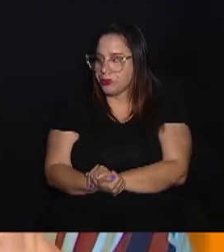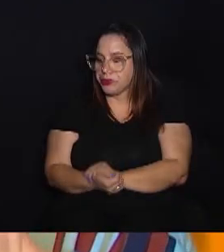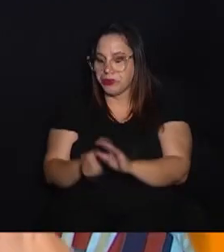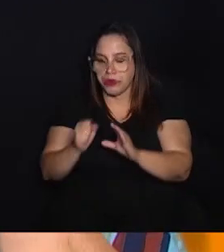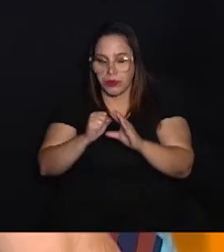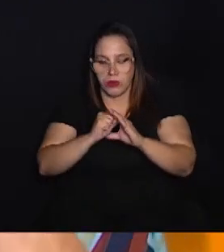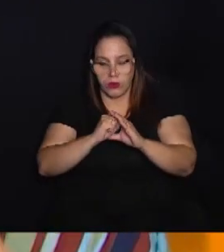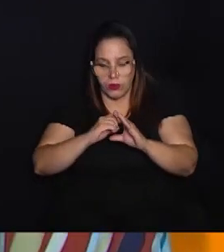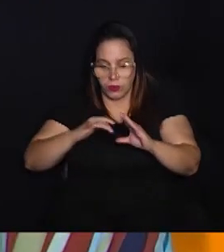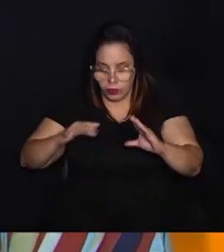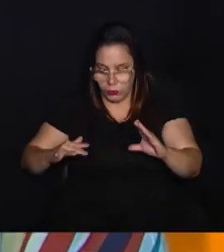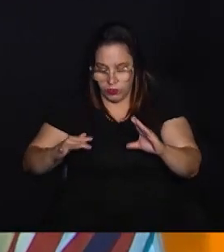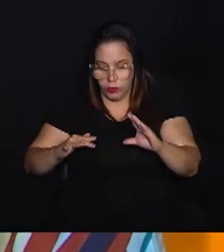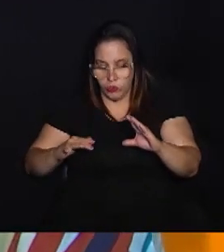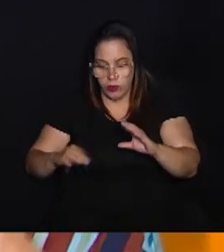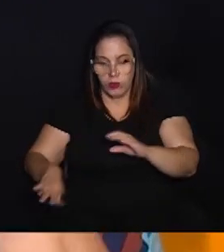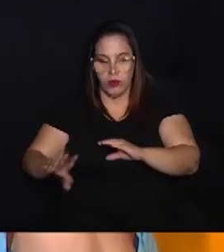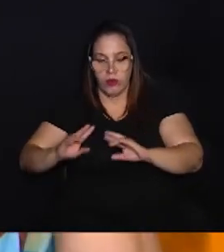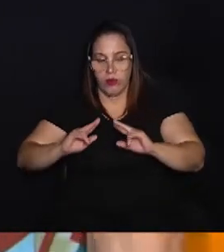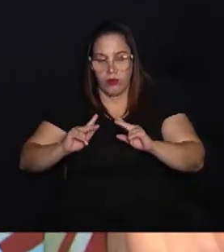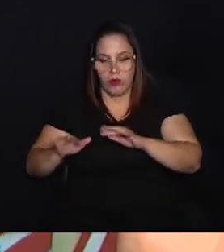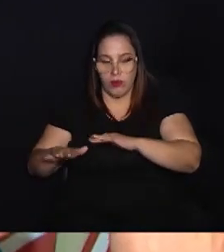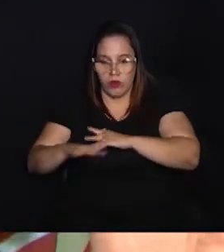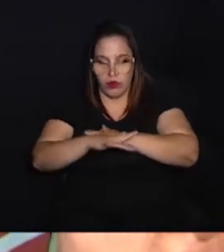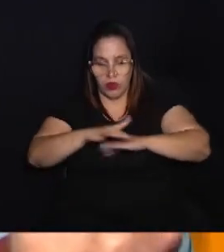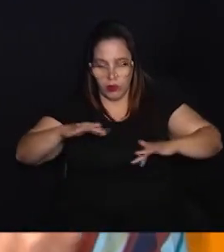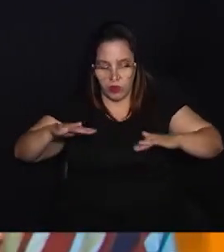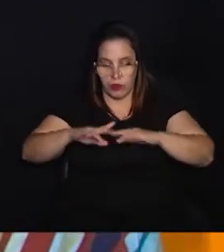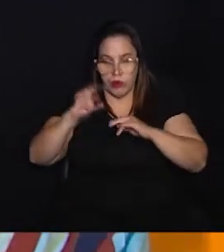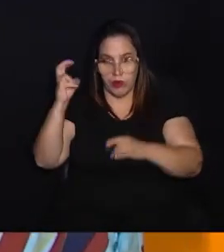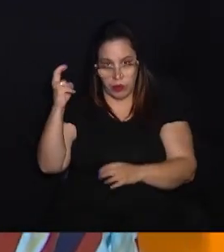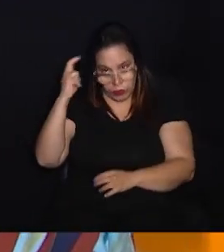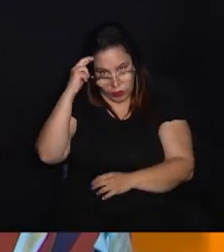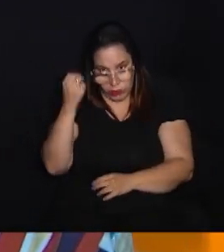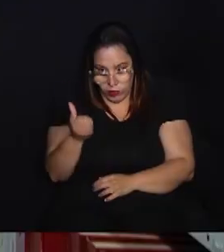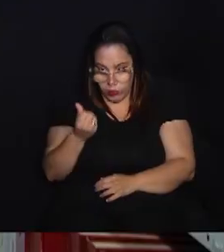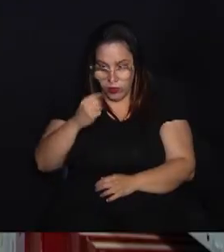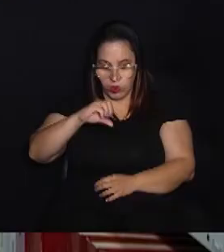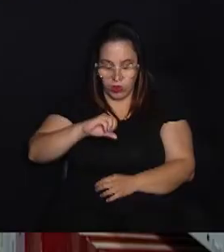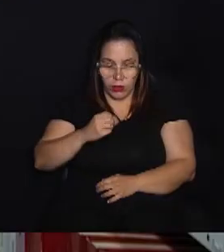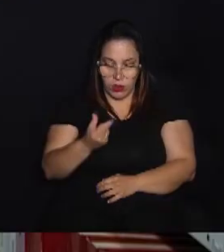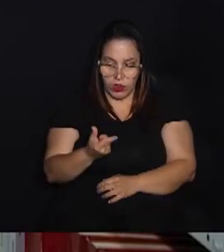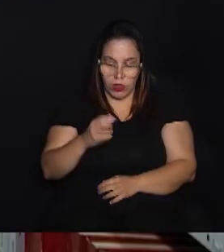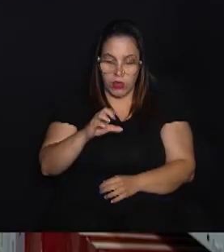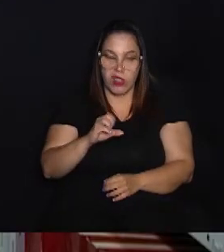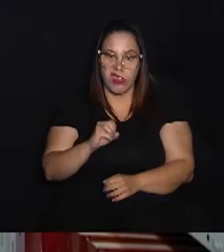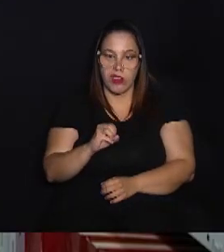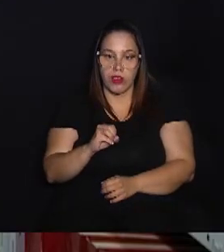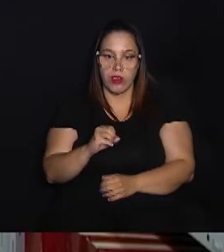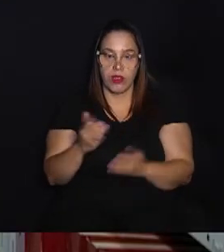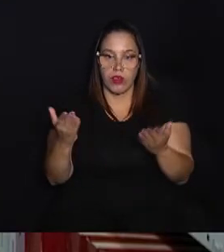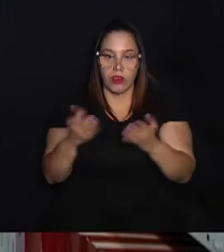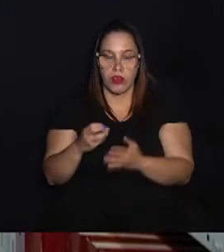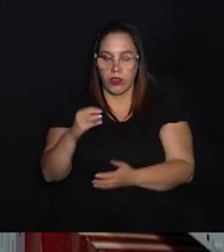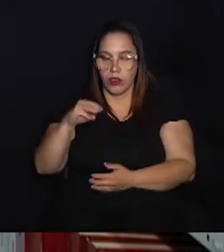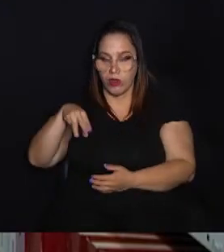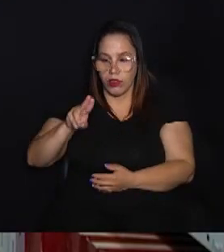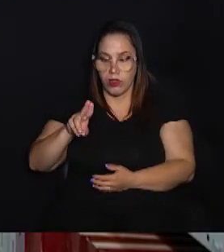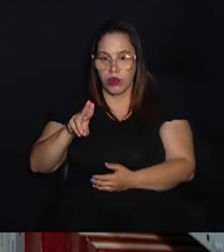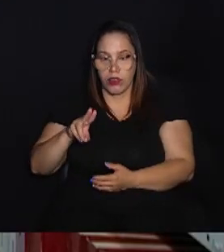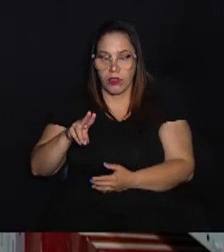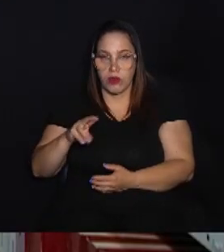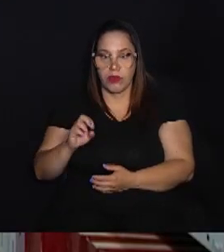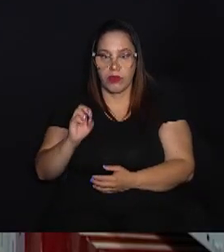características urbanas, culturais de Campinas na passagem do 19 para o 20. Atualmente, o CMU reúne mais